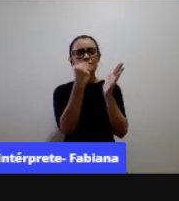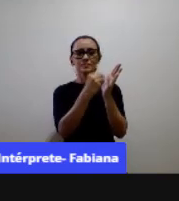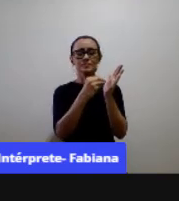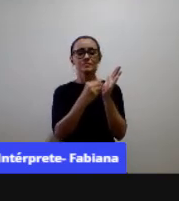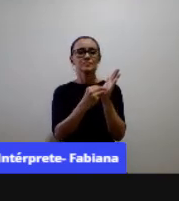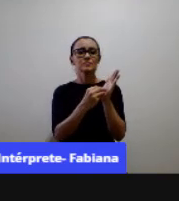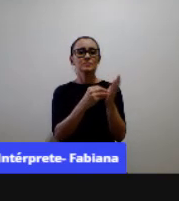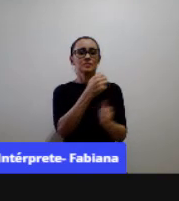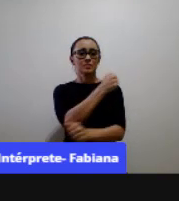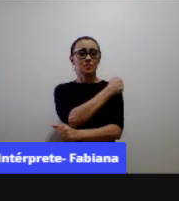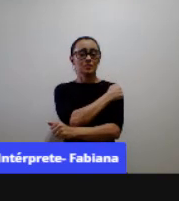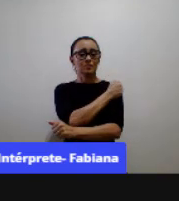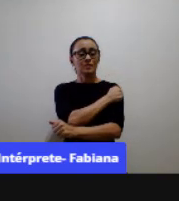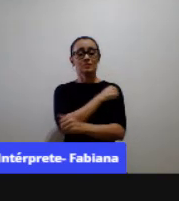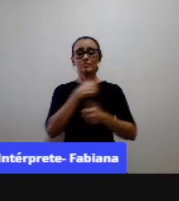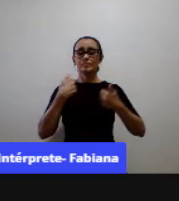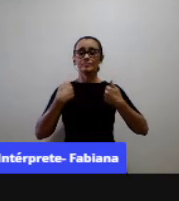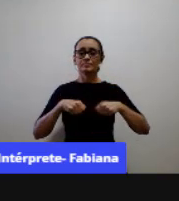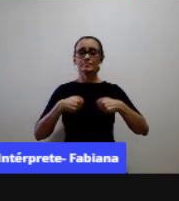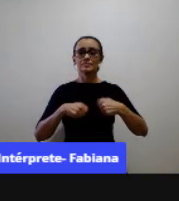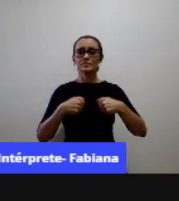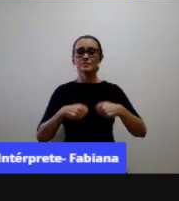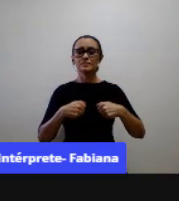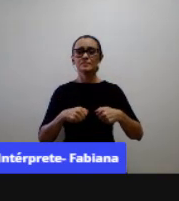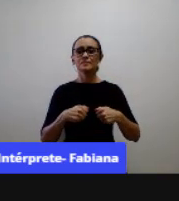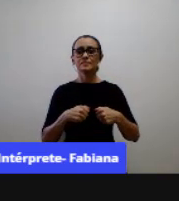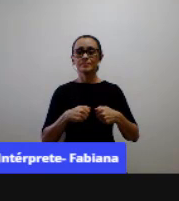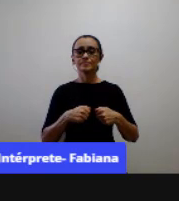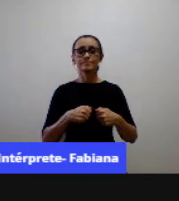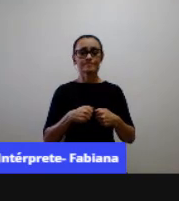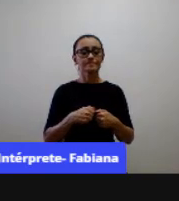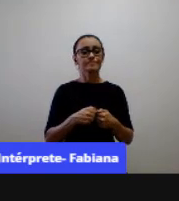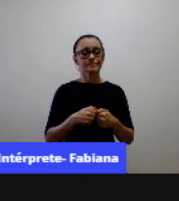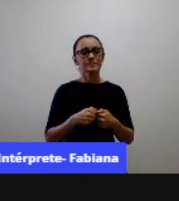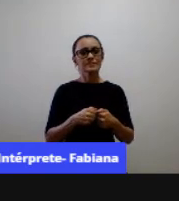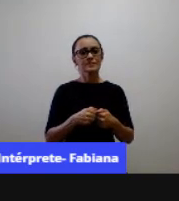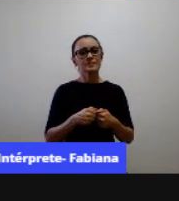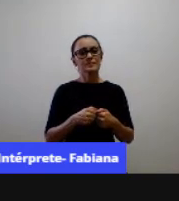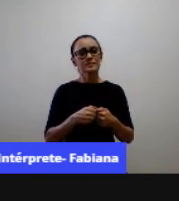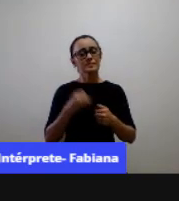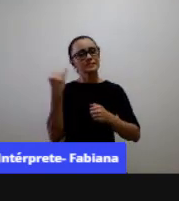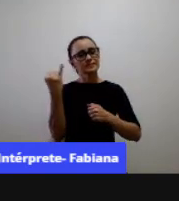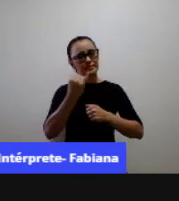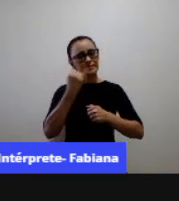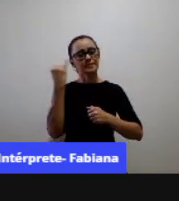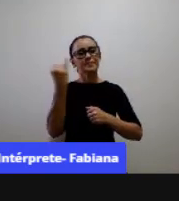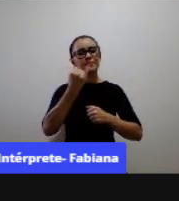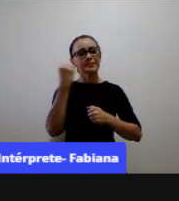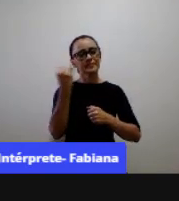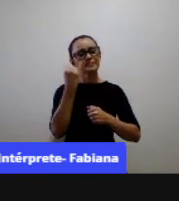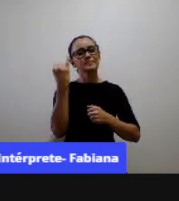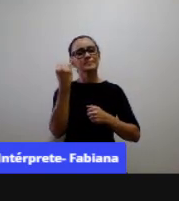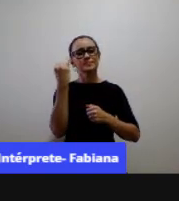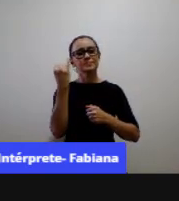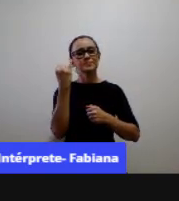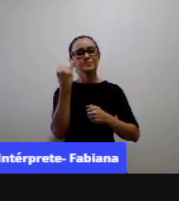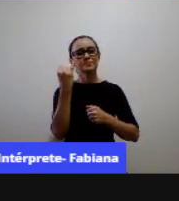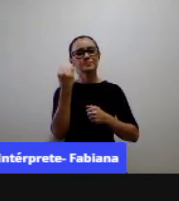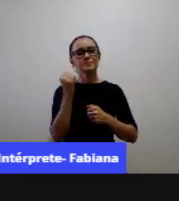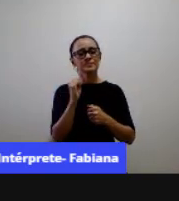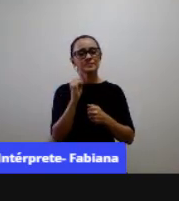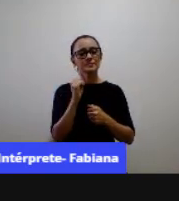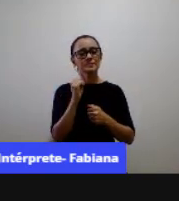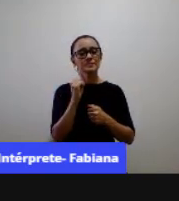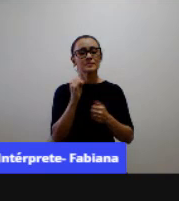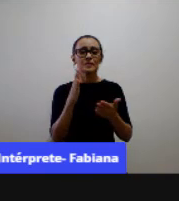aluno precisa, né? De todas as questões que são necessárias a serem desenvolvidas ou que ele já tenha,